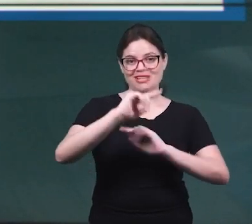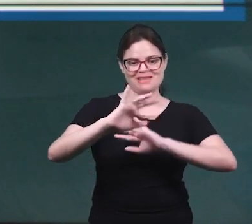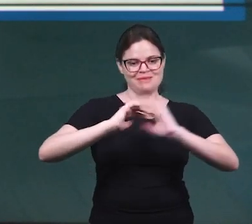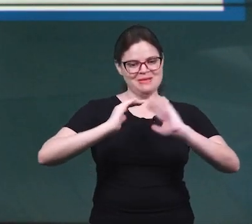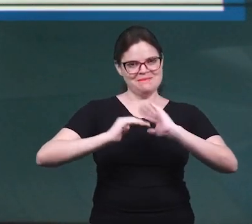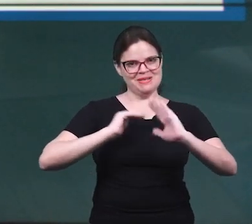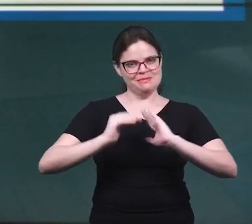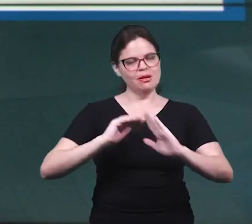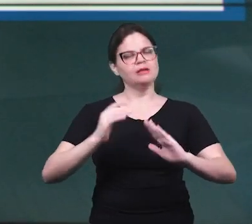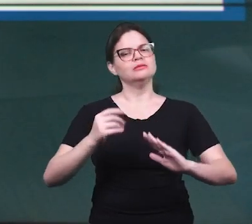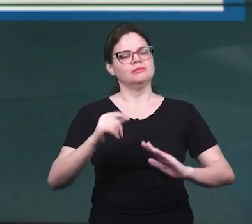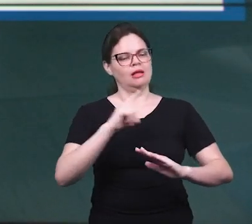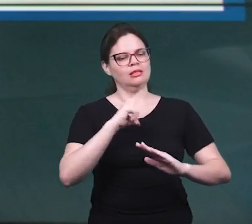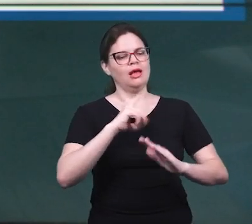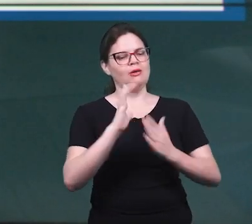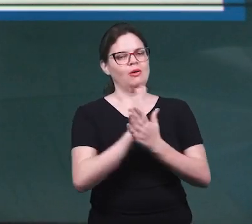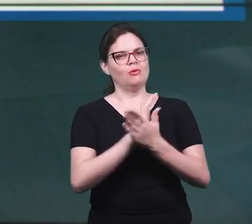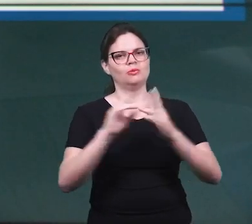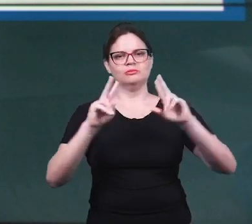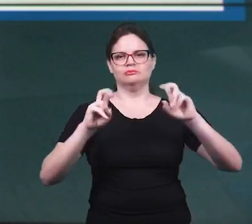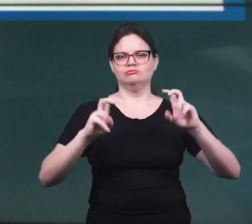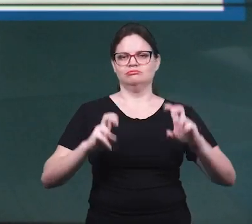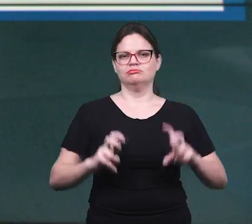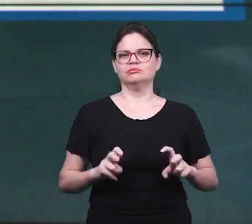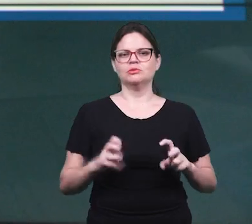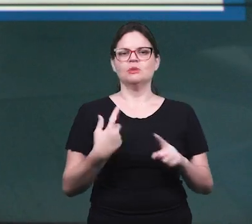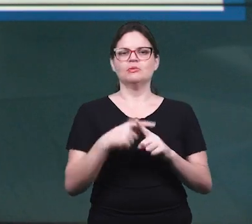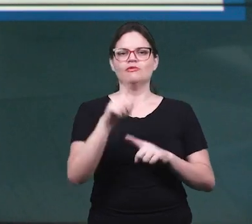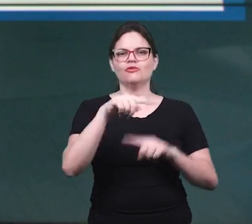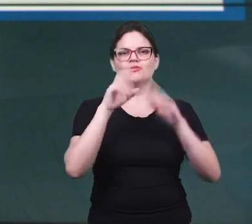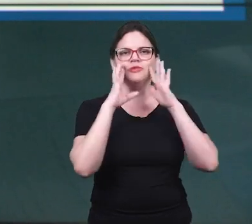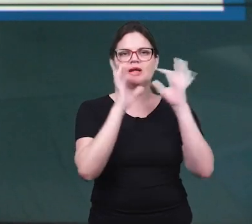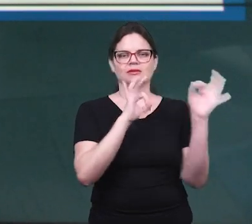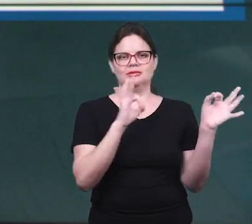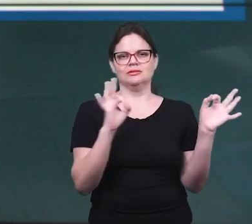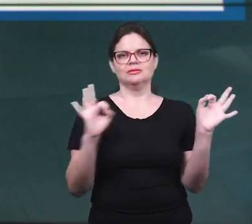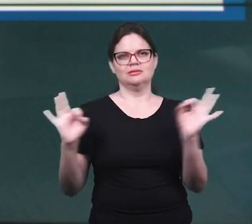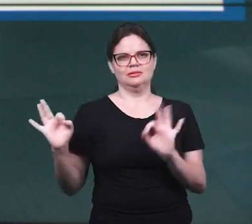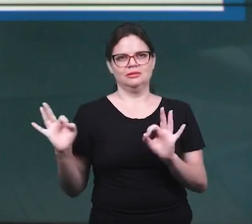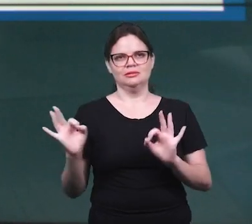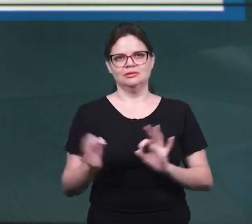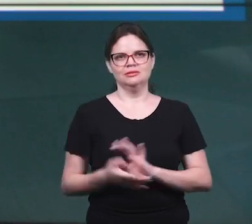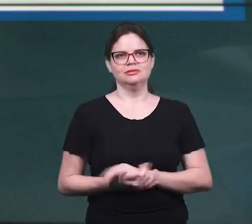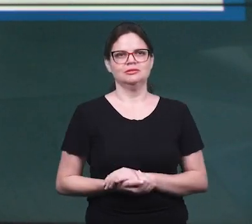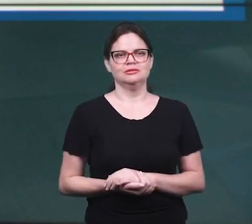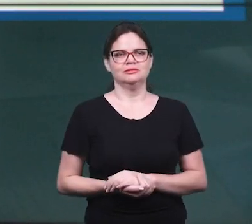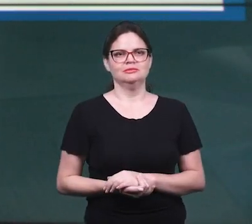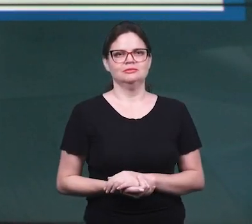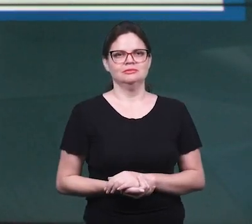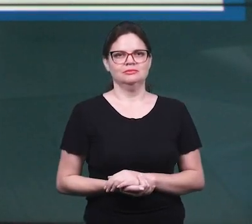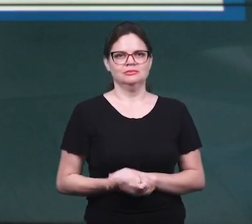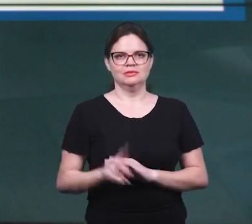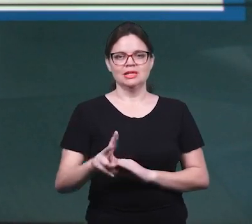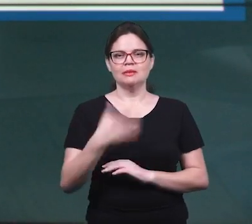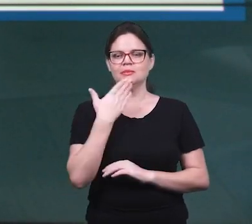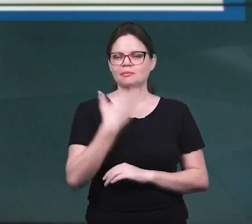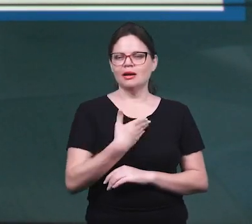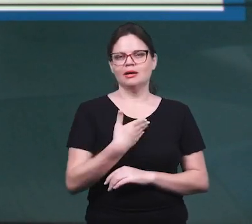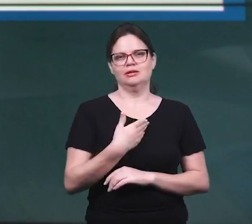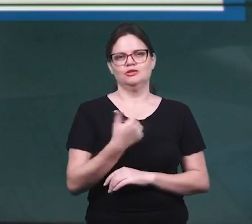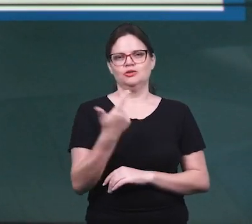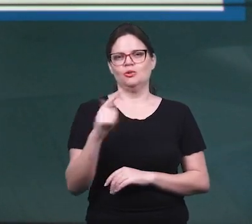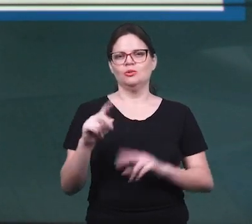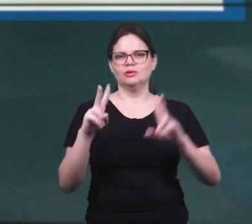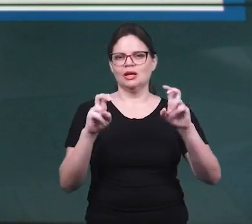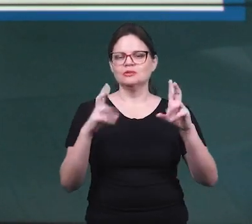recebido de algum telespectador, alguém que está vendo, está solicitando